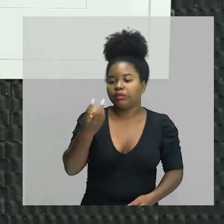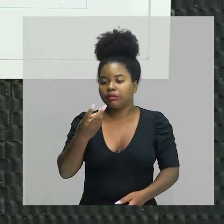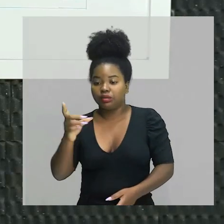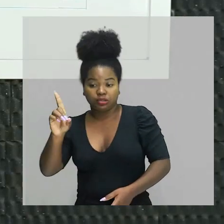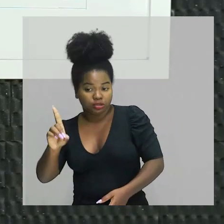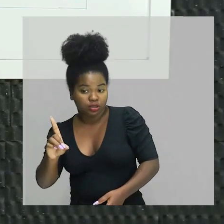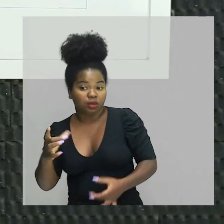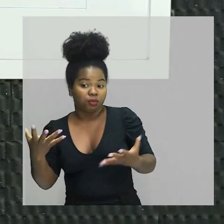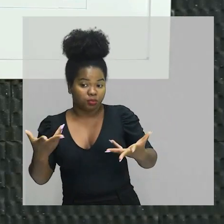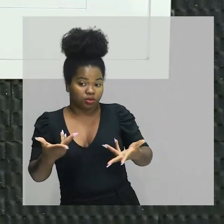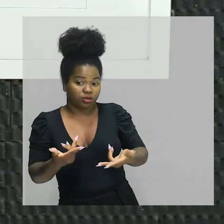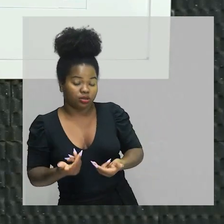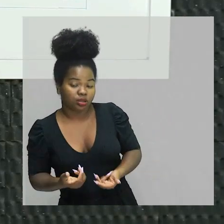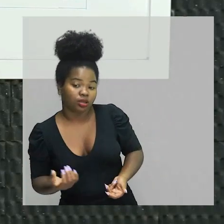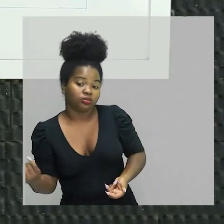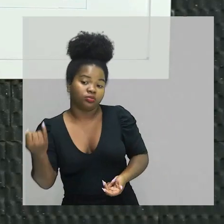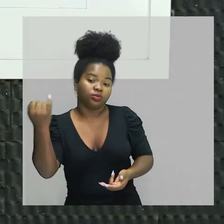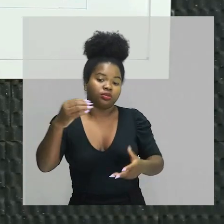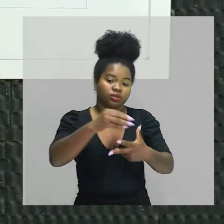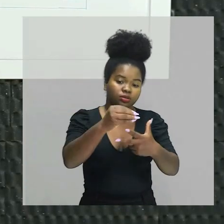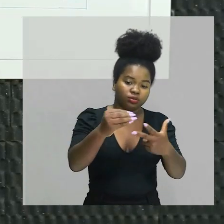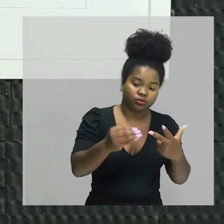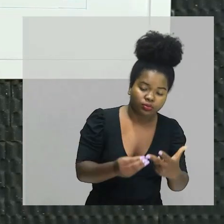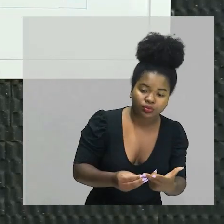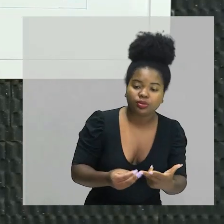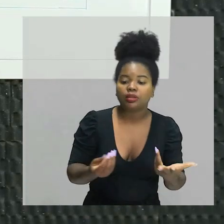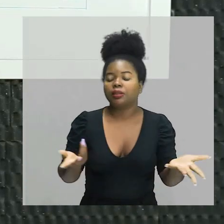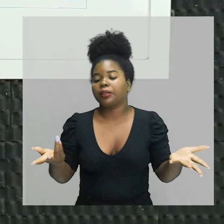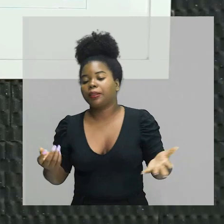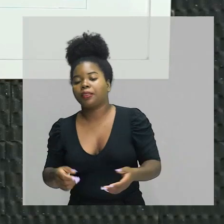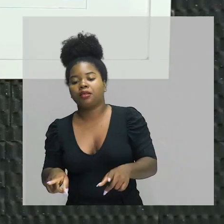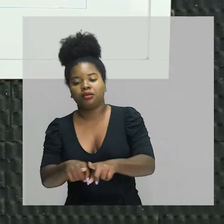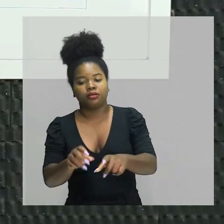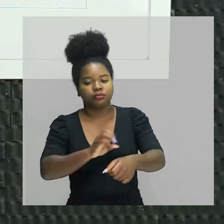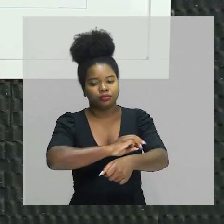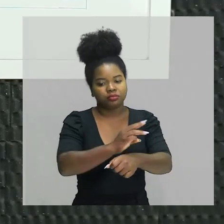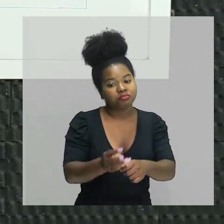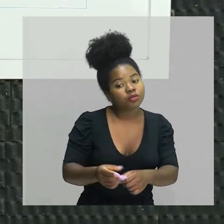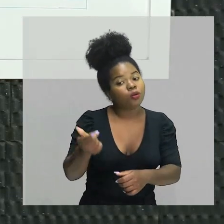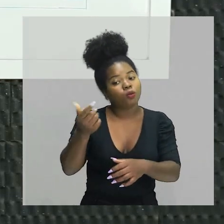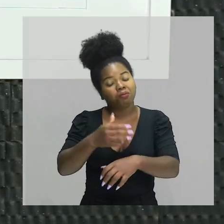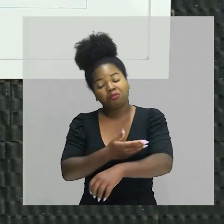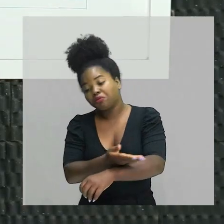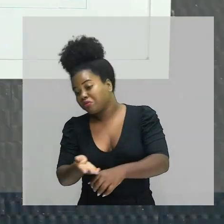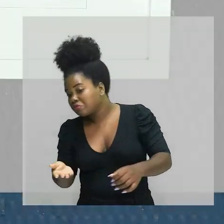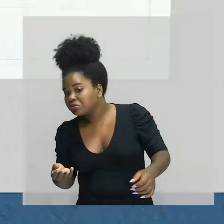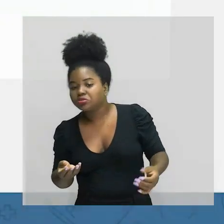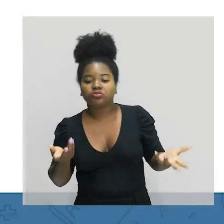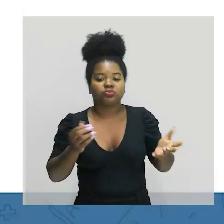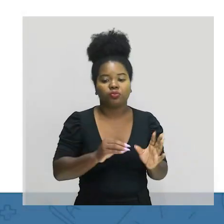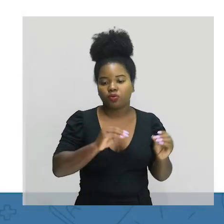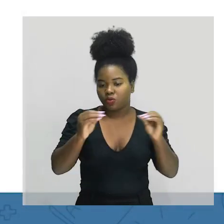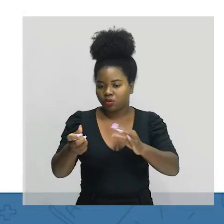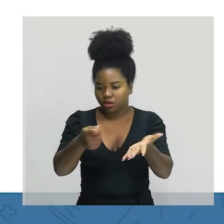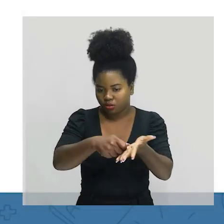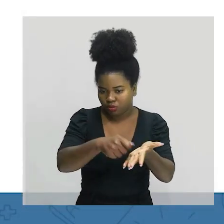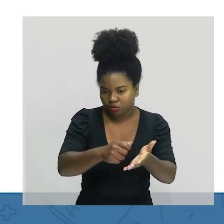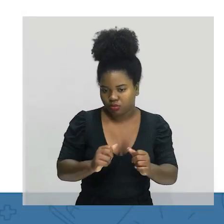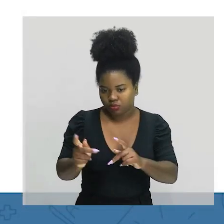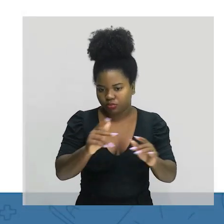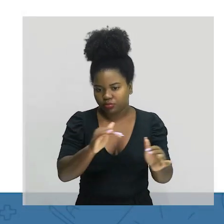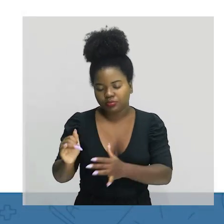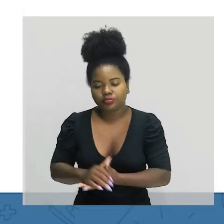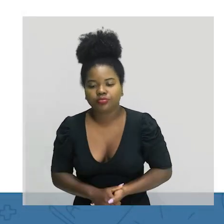habilidade importante que as provas do Enem, as provas do Enem, da UEMA, eles costumam pedir para a gente. Beleza,